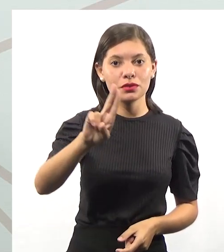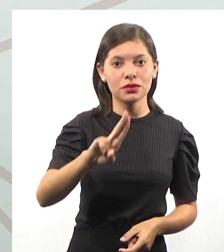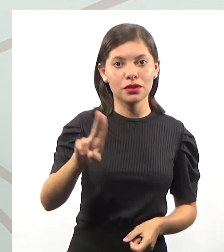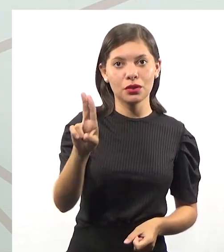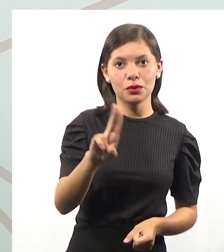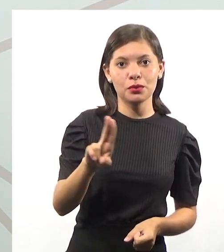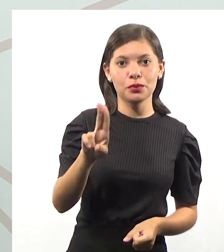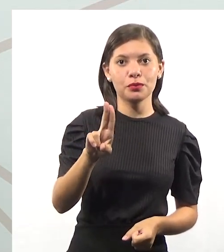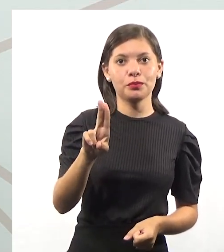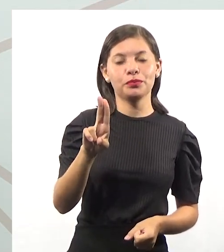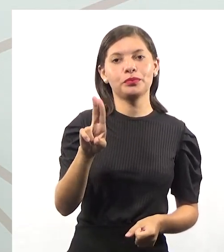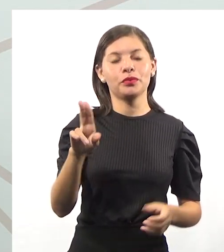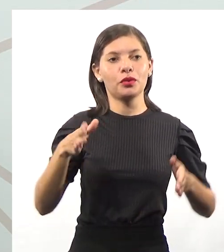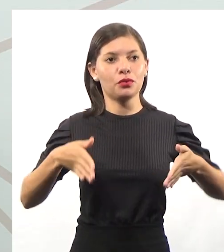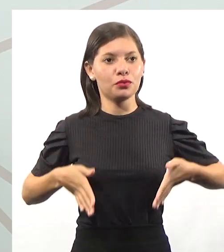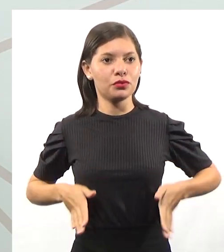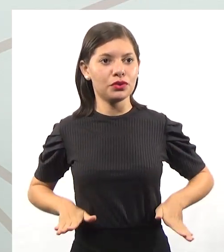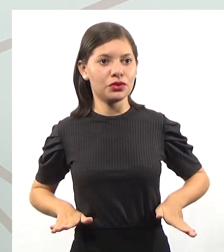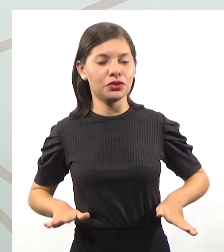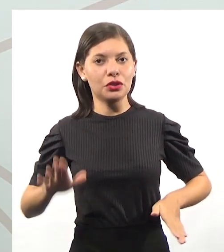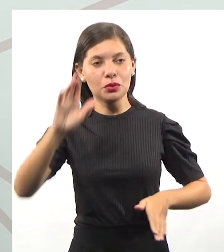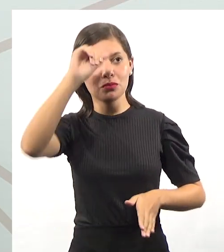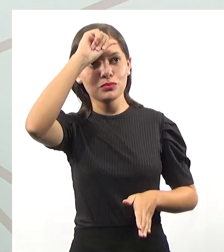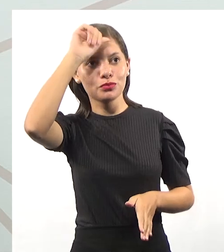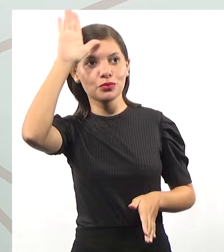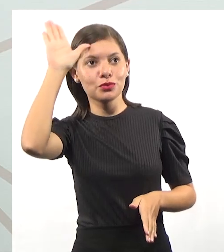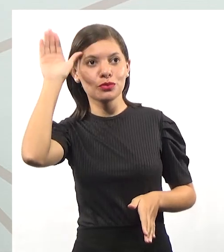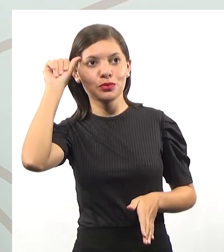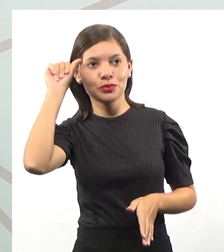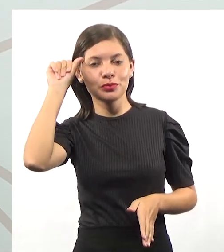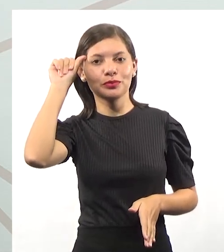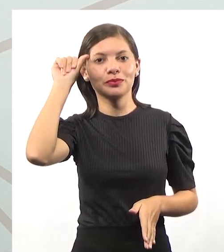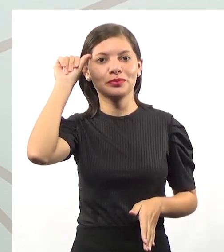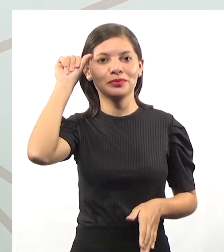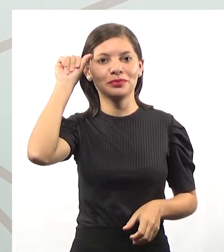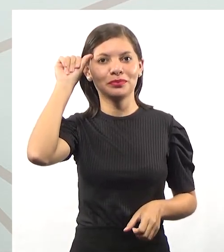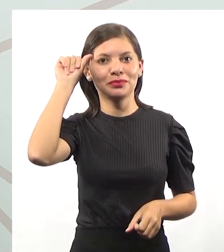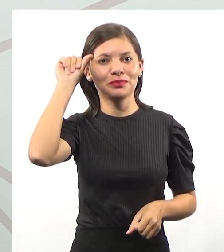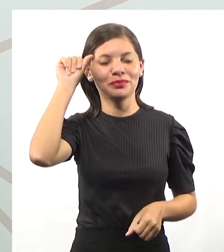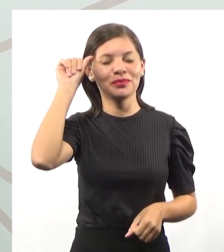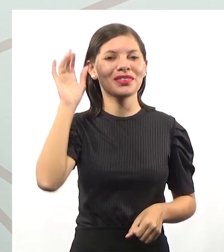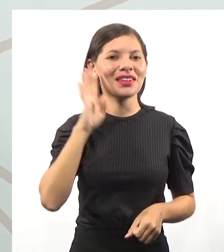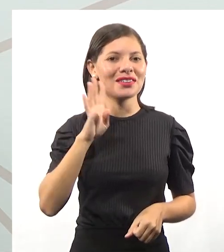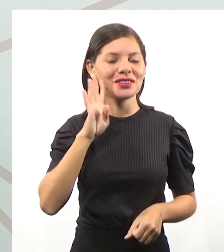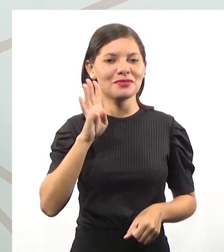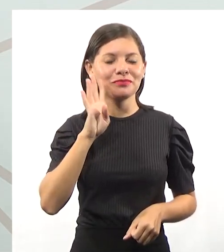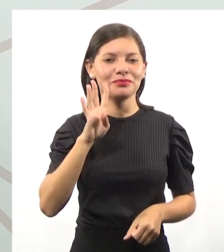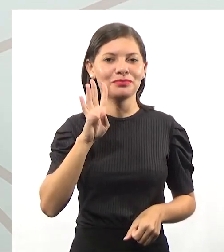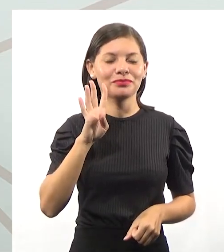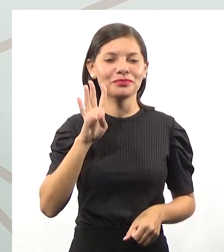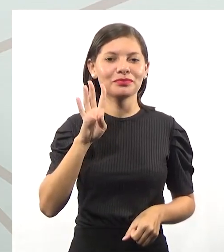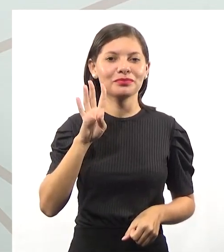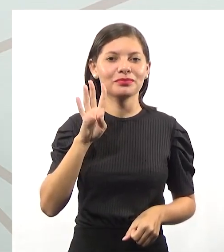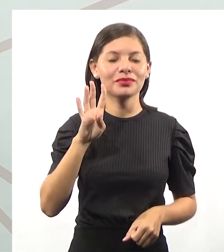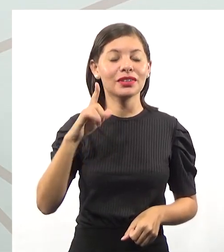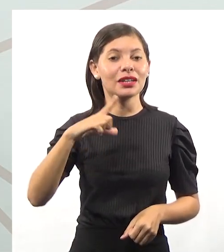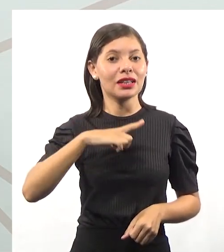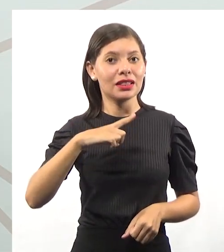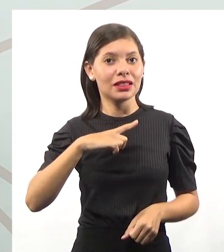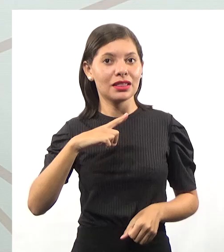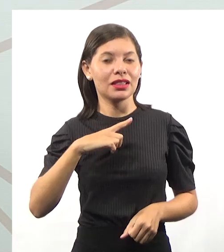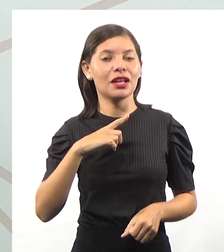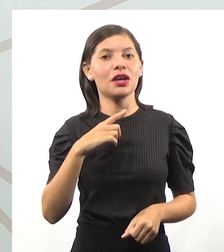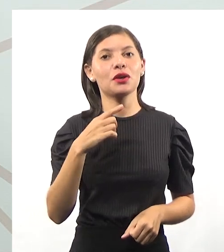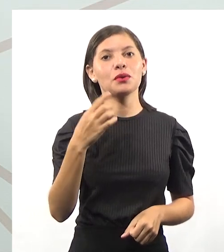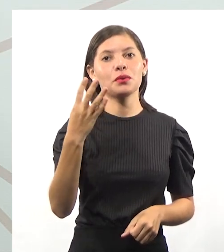vestido estampa amazônica, aqui, segundo os estúdios, ai que tudo! E tenho aproximadamente